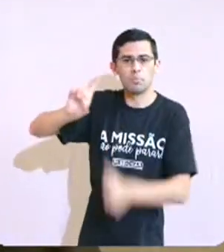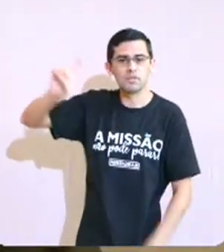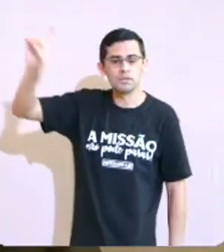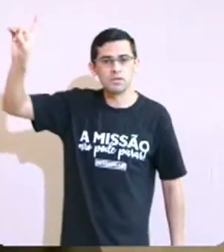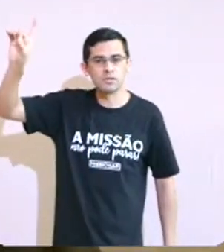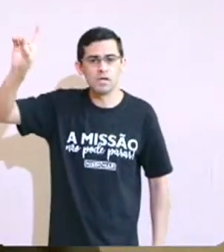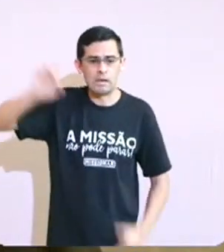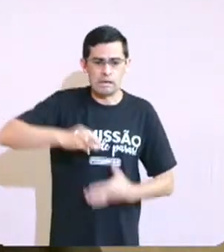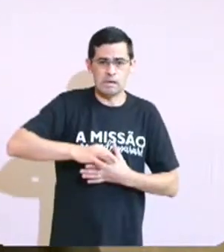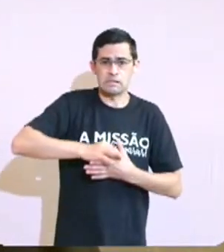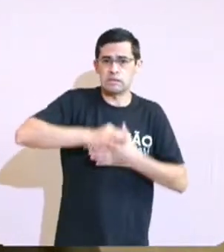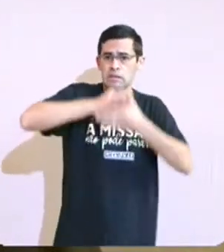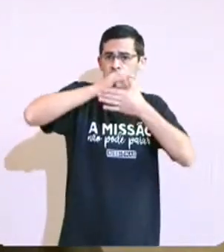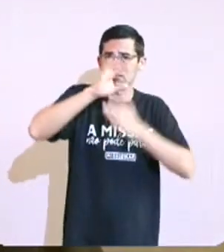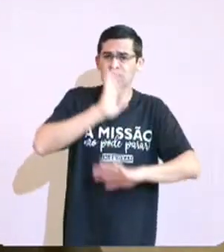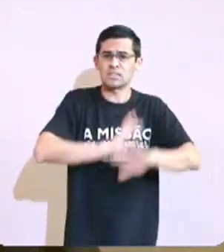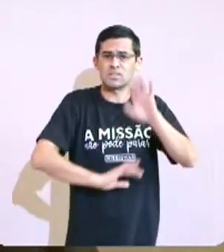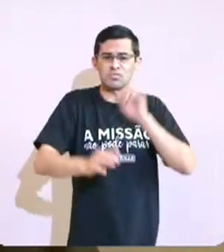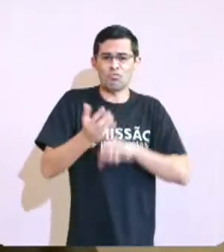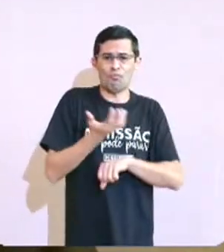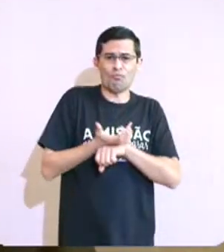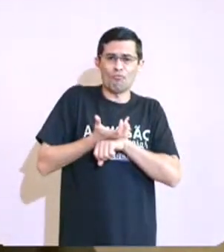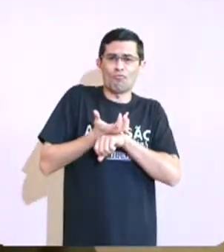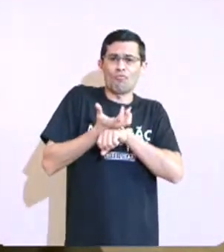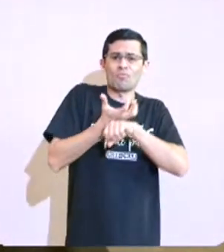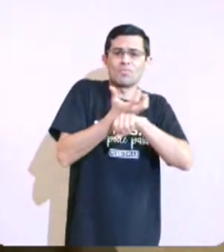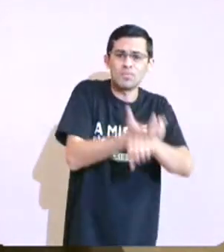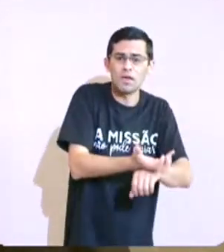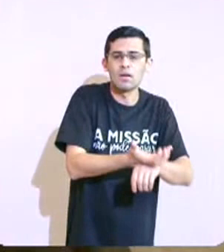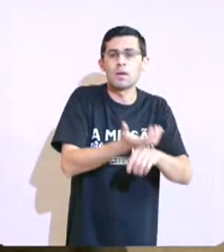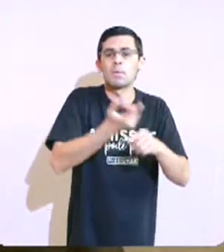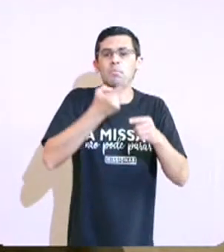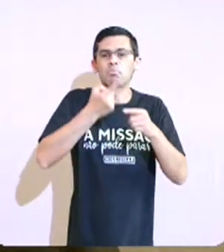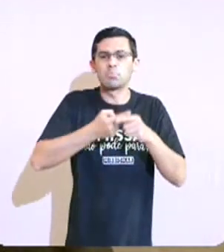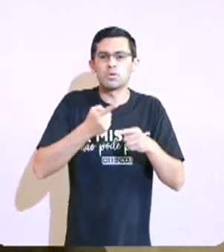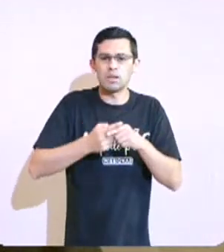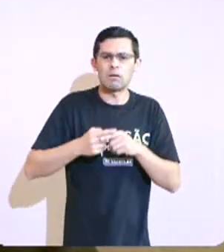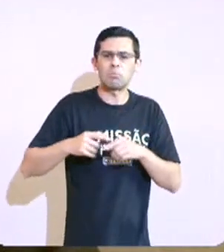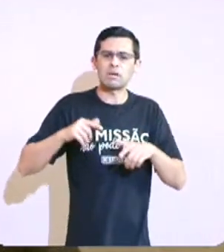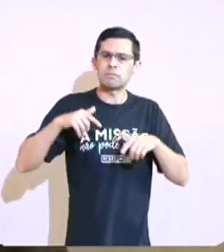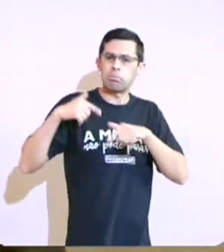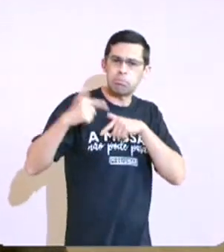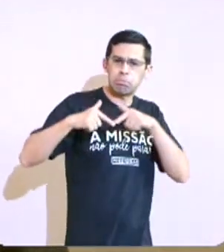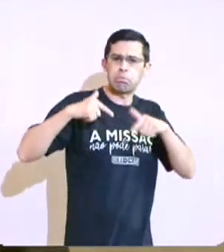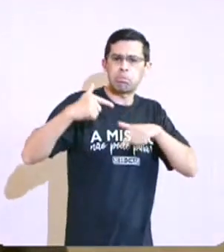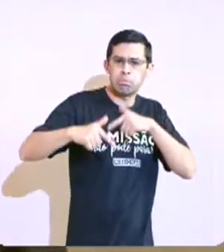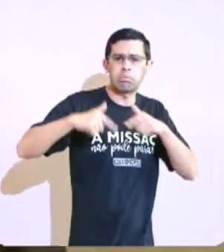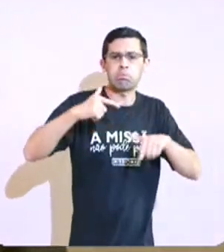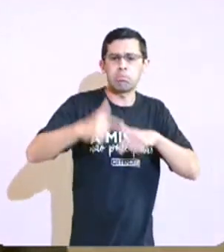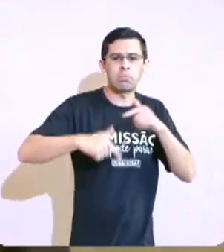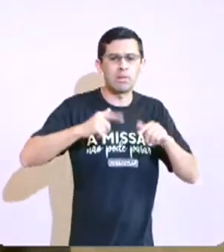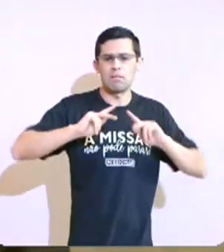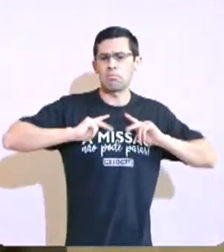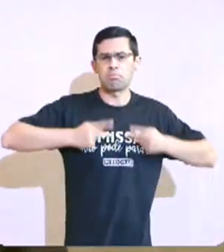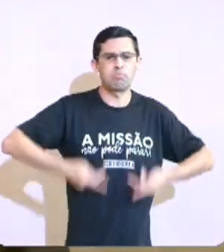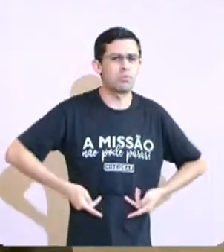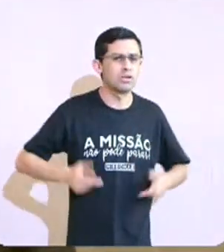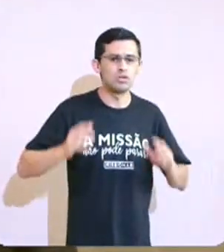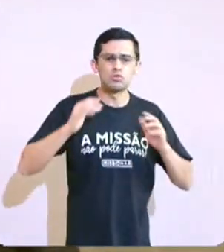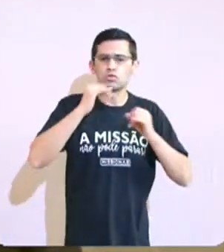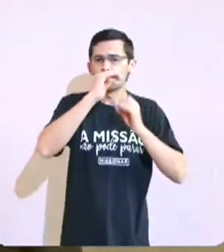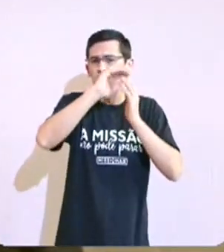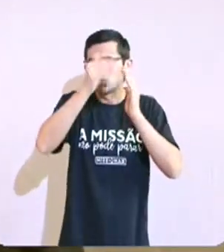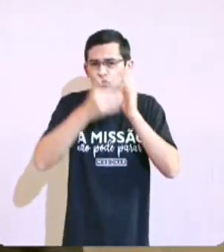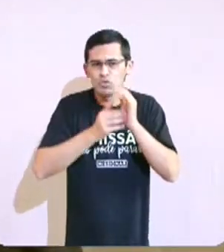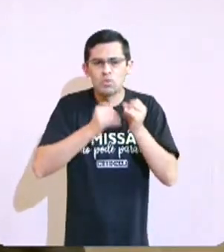as lideranças da igreja até mesmo se regozijam, a linha de produção caminha a todo vapor, tudo